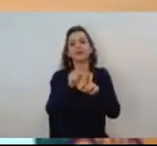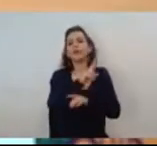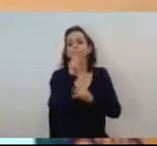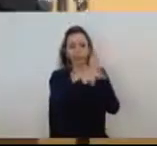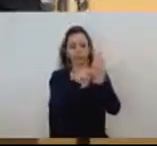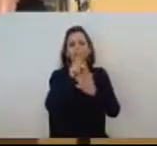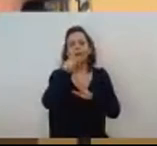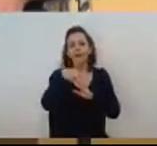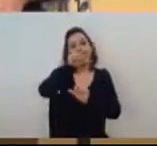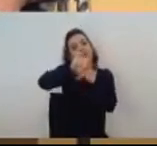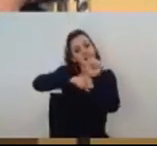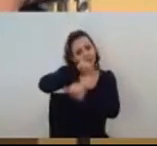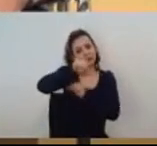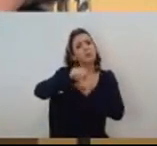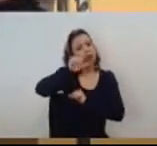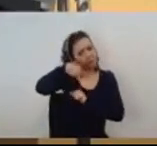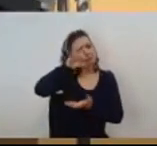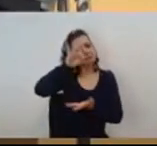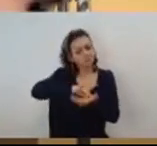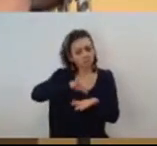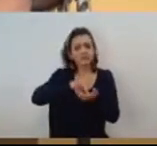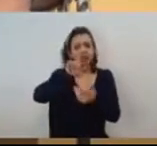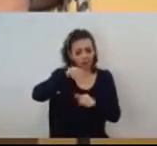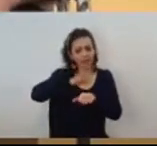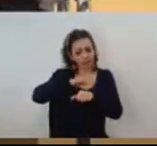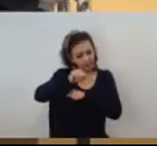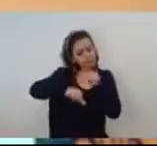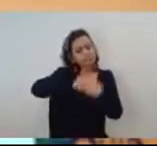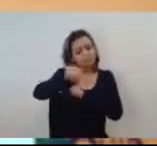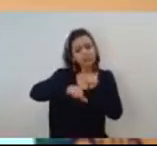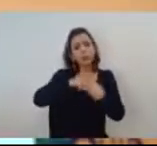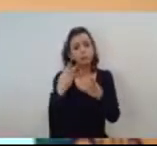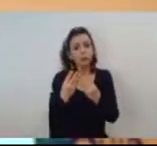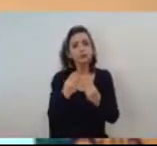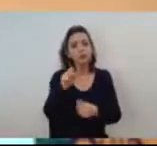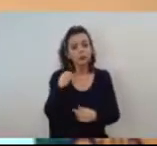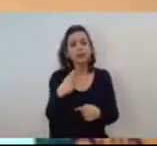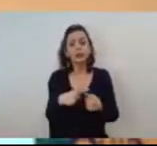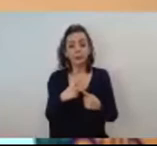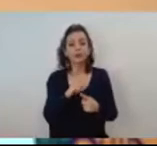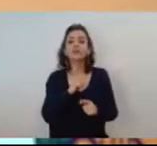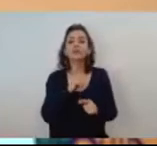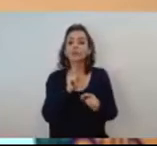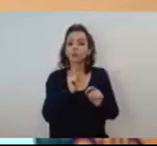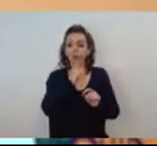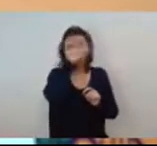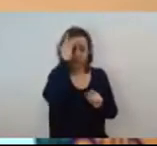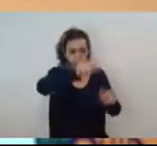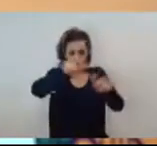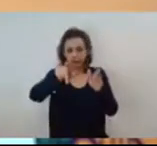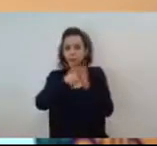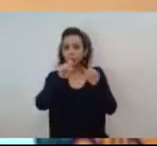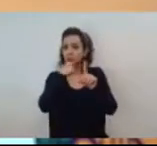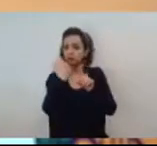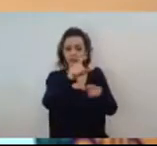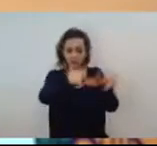transformador né porque eu seja Estou trazendo pessoas da sociedade elas não tiveram tantas oportunidades né